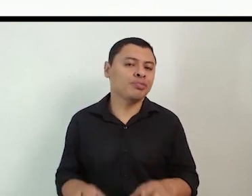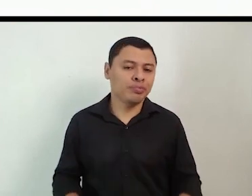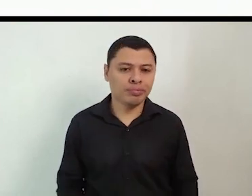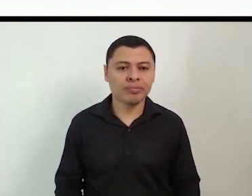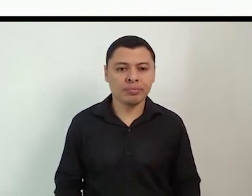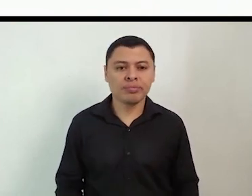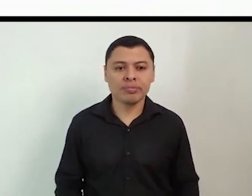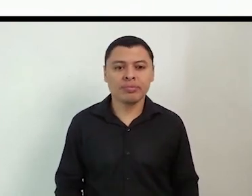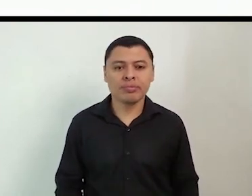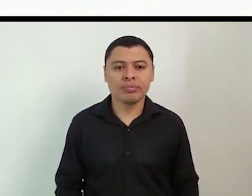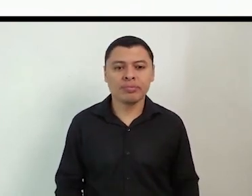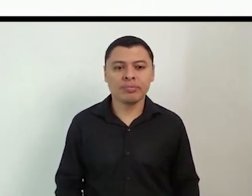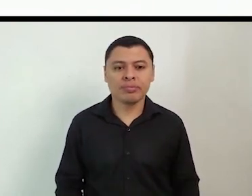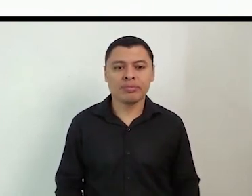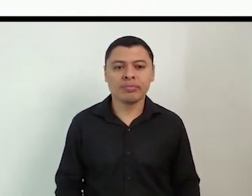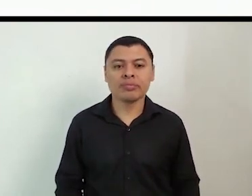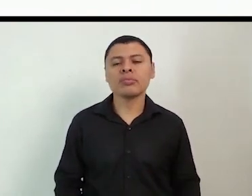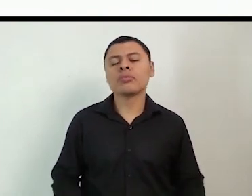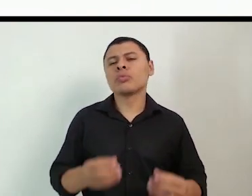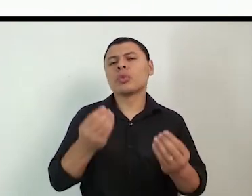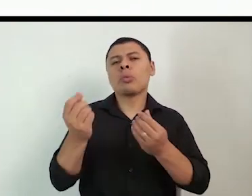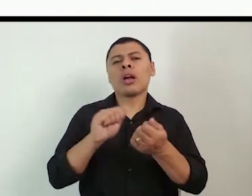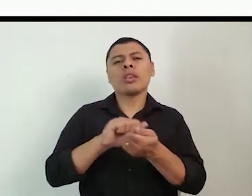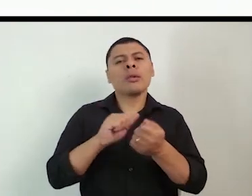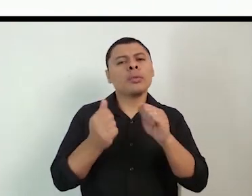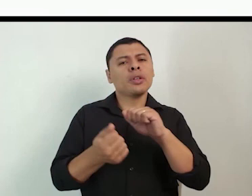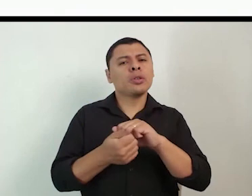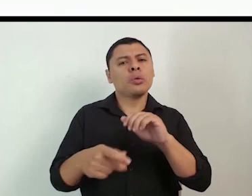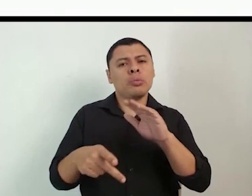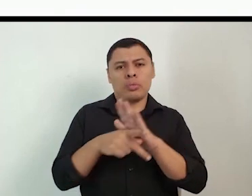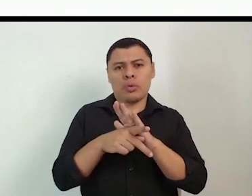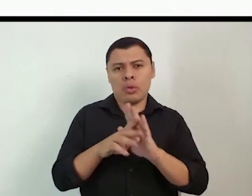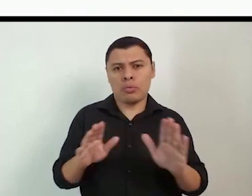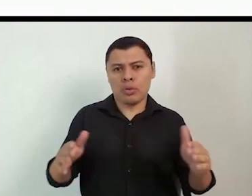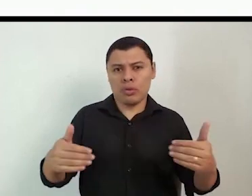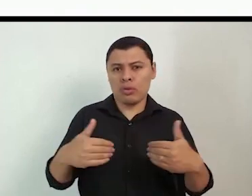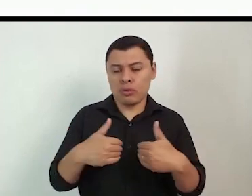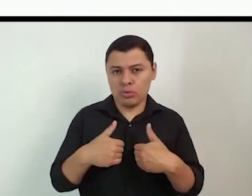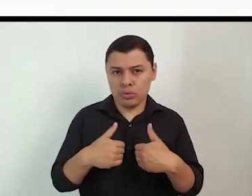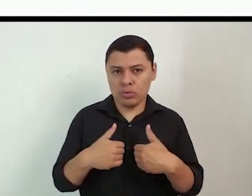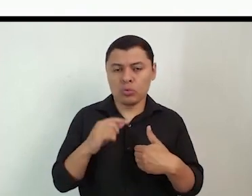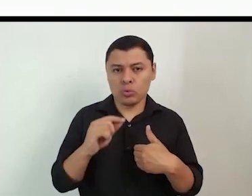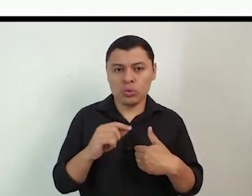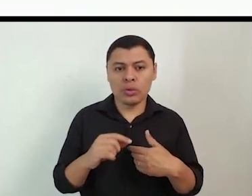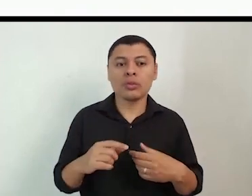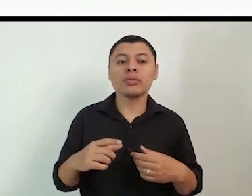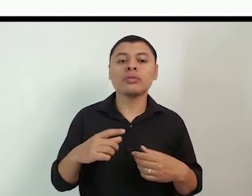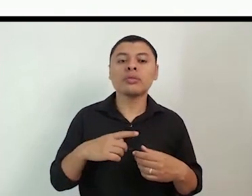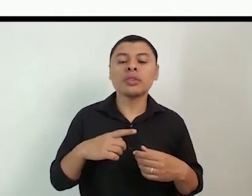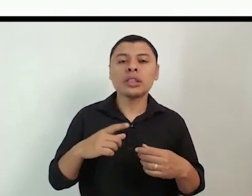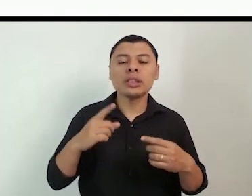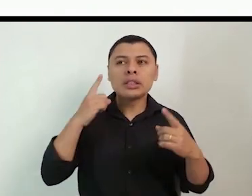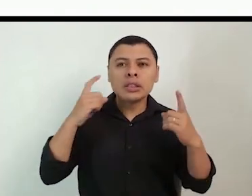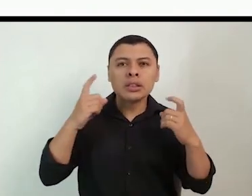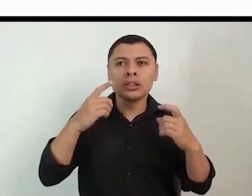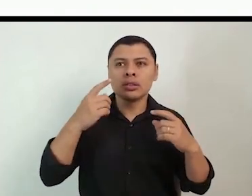de adaptações para autista, são coisas que eu já falei muito, mas, por exemplo, diminuição dos estímulos sensoriais,